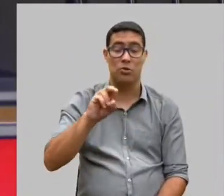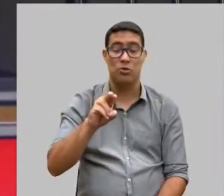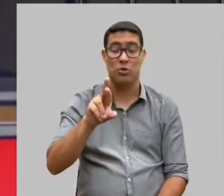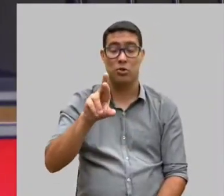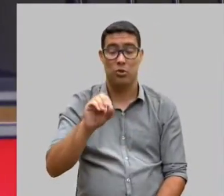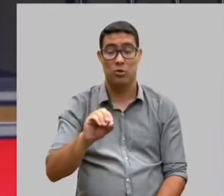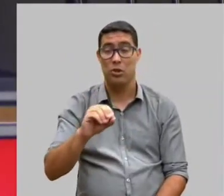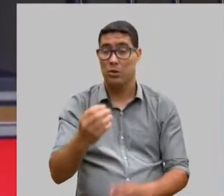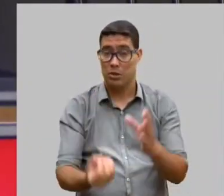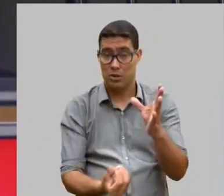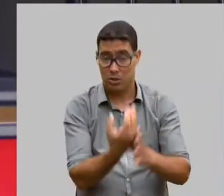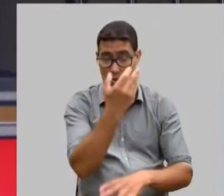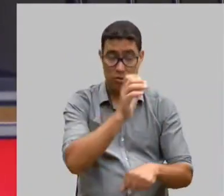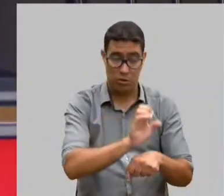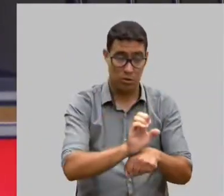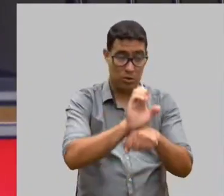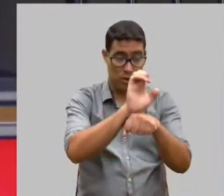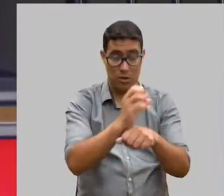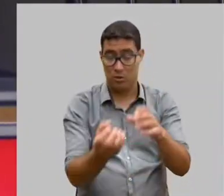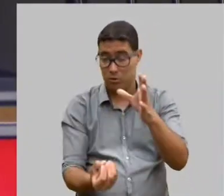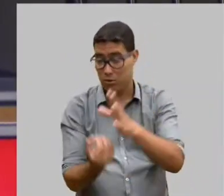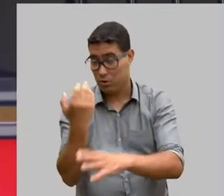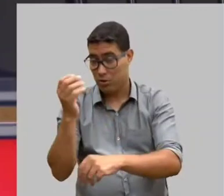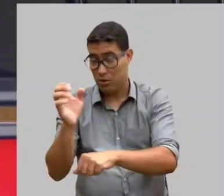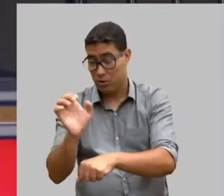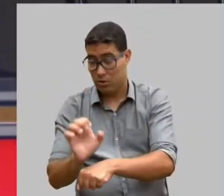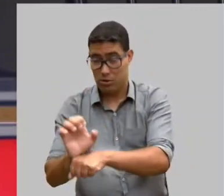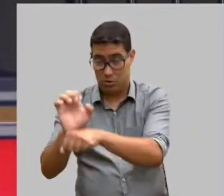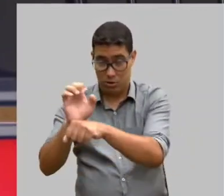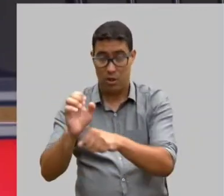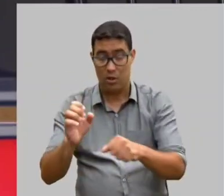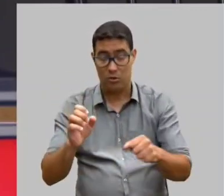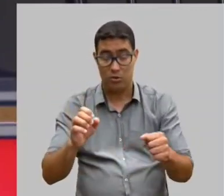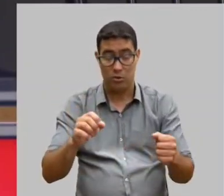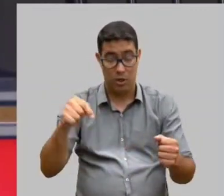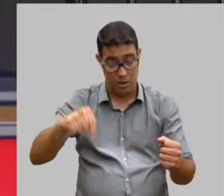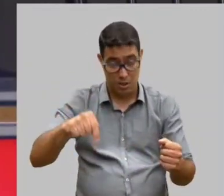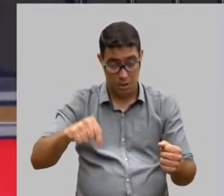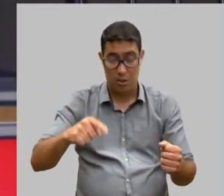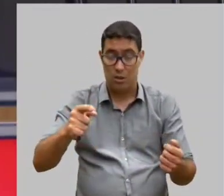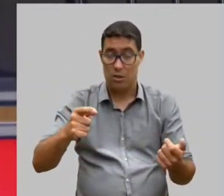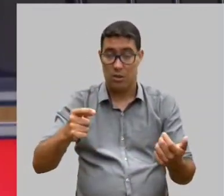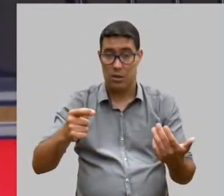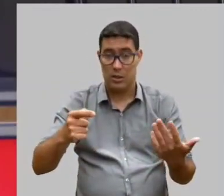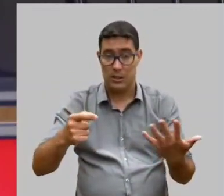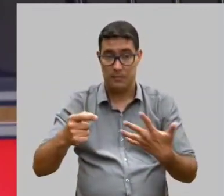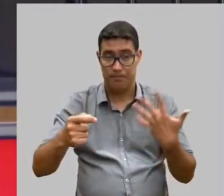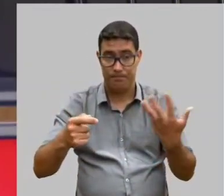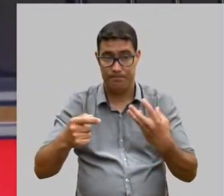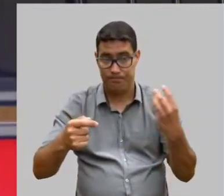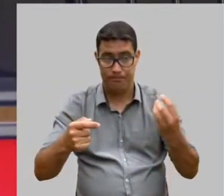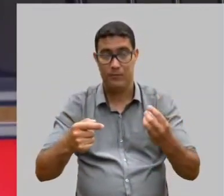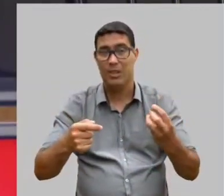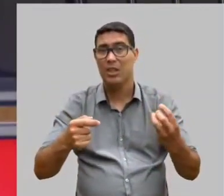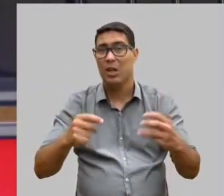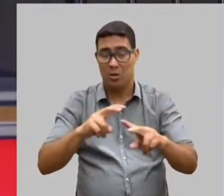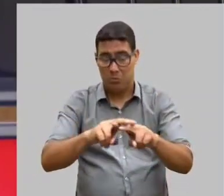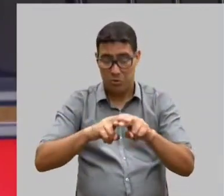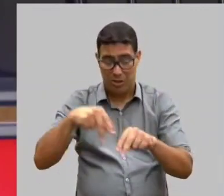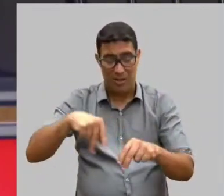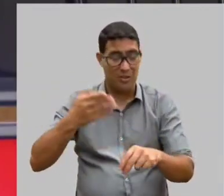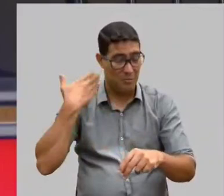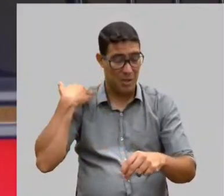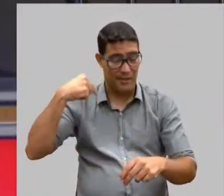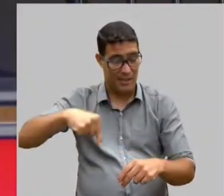criou eh Minas Minas de ouro e foi aí como era uma corrida do ouro que existia aqui na